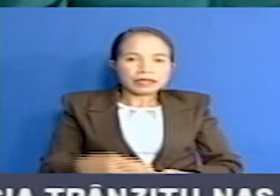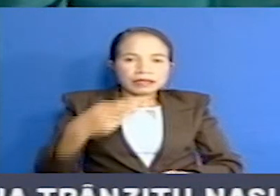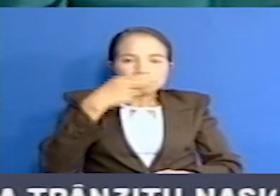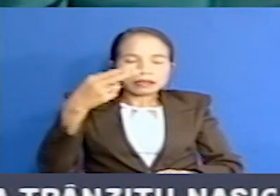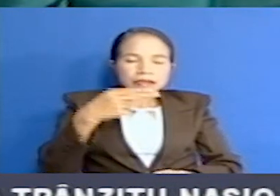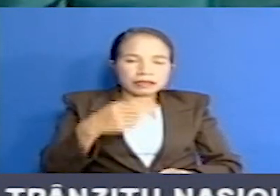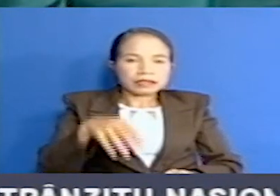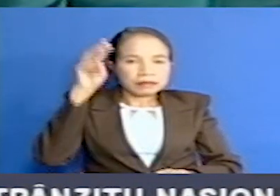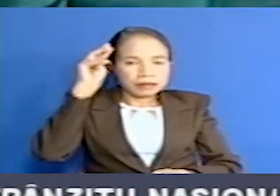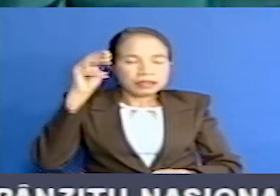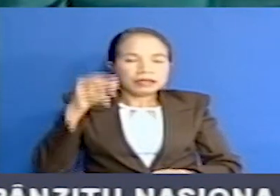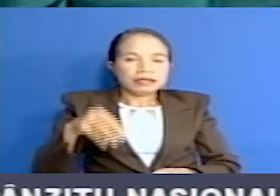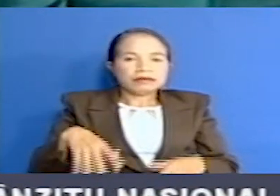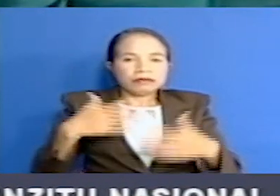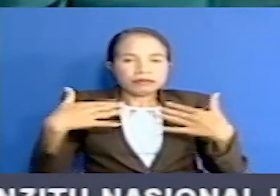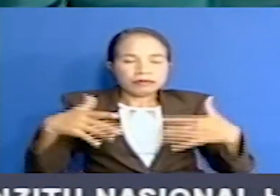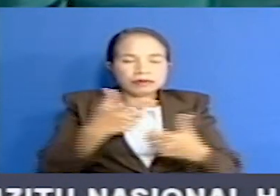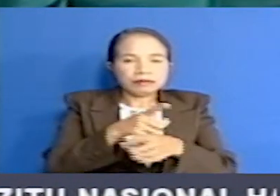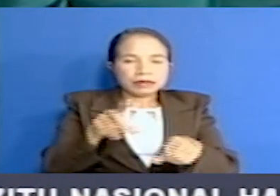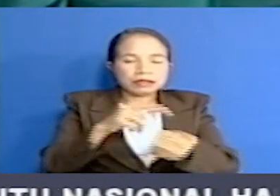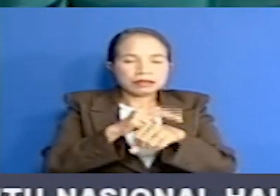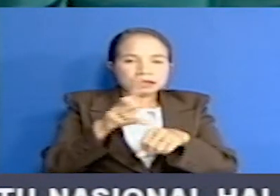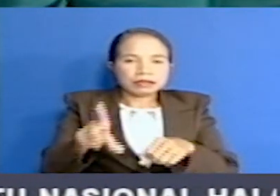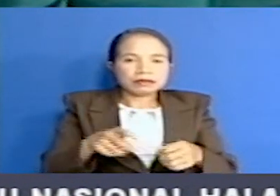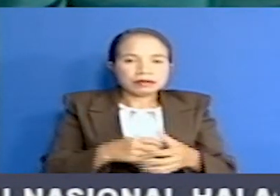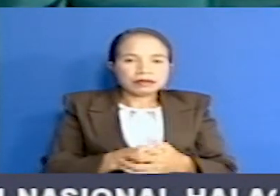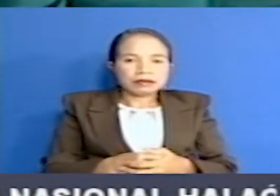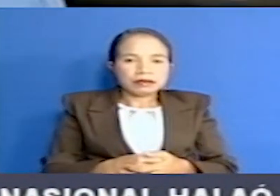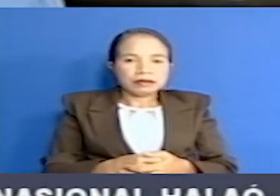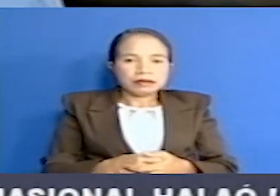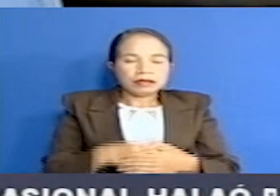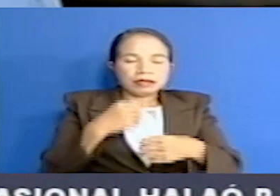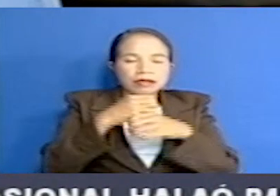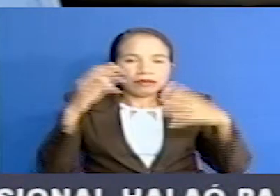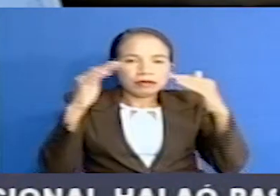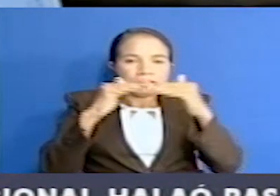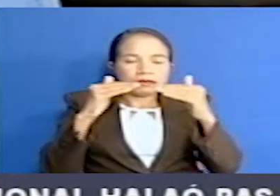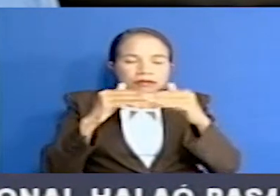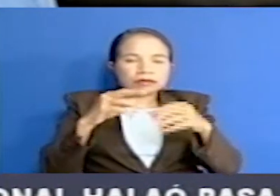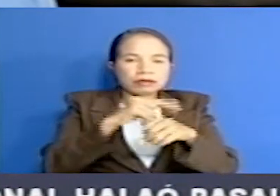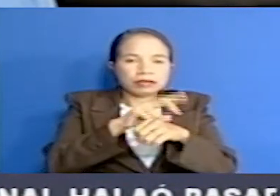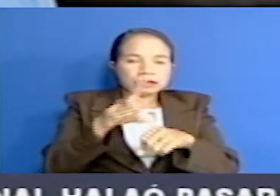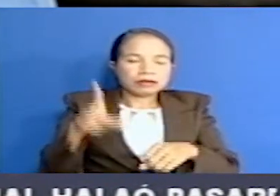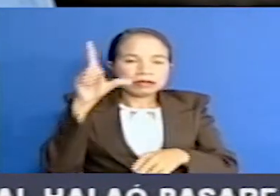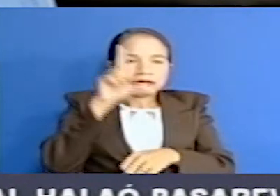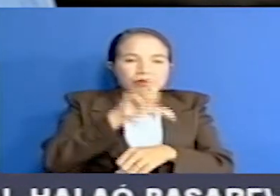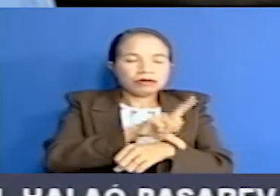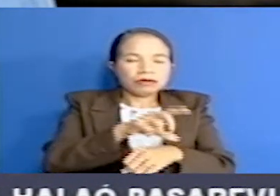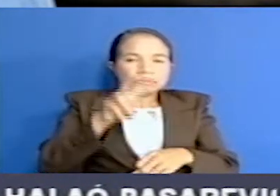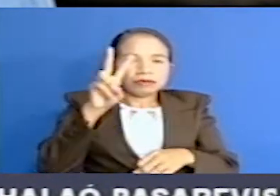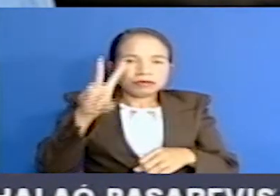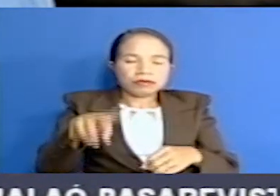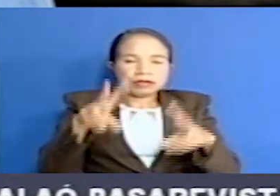Quinta-feira, o Ministério dos Assuntos Combatentes, Libertação Nacional, realiza Seminário Nacional Lorongrua, com o tema